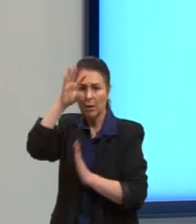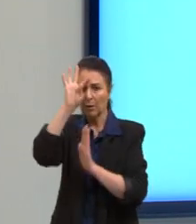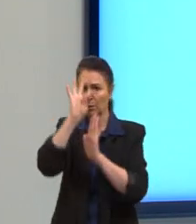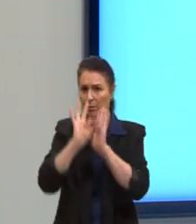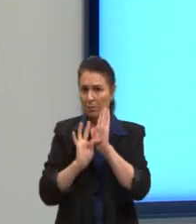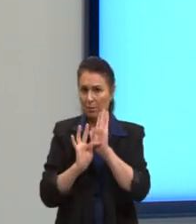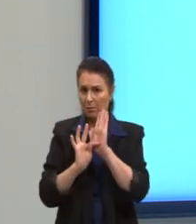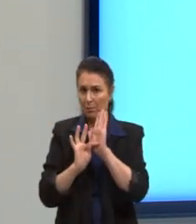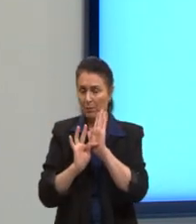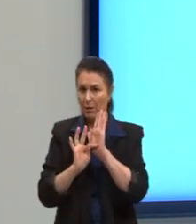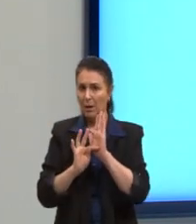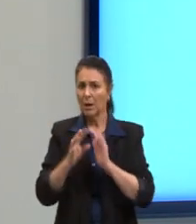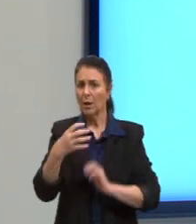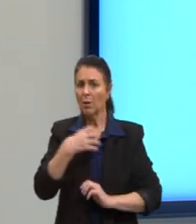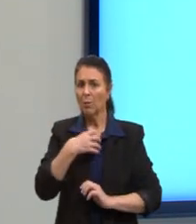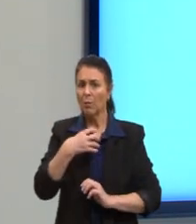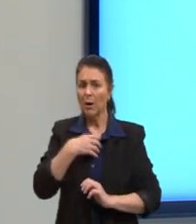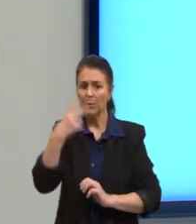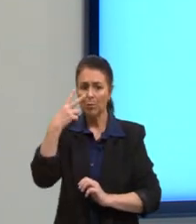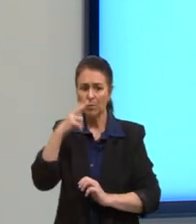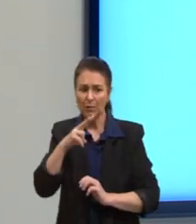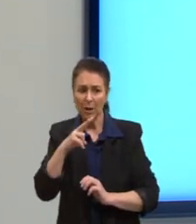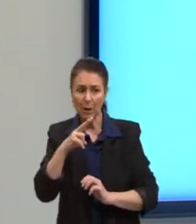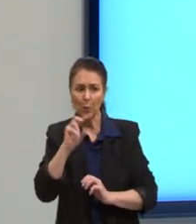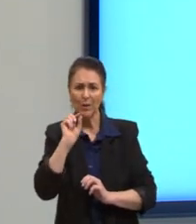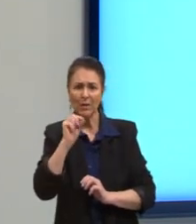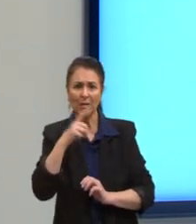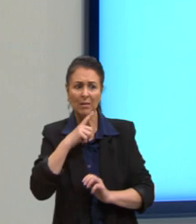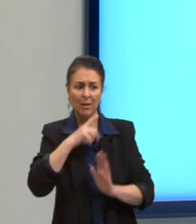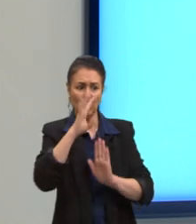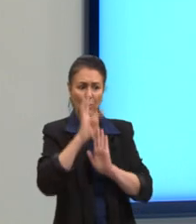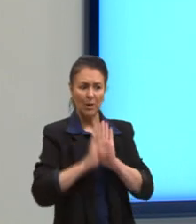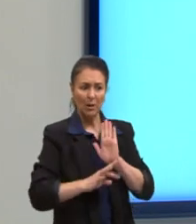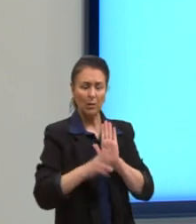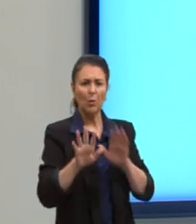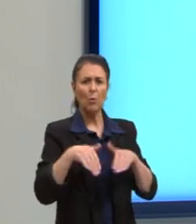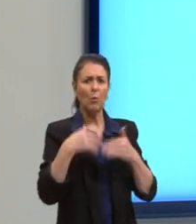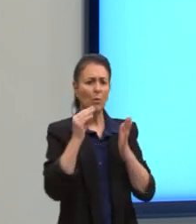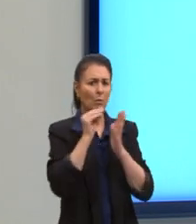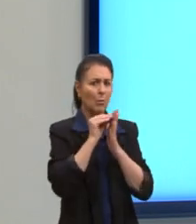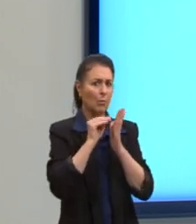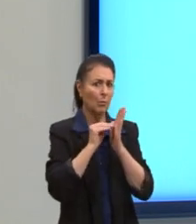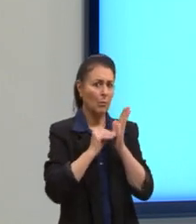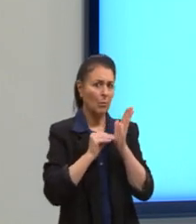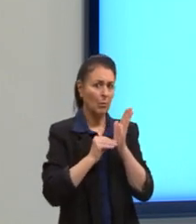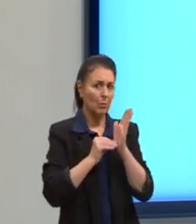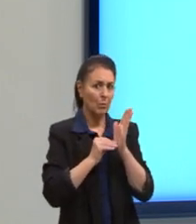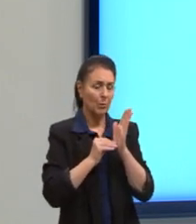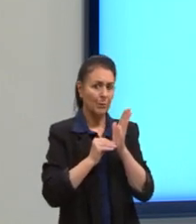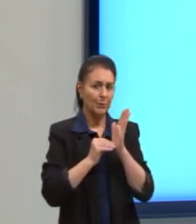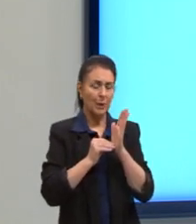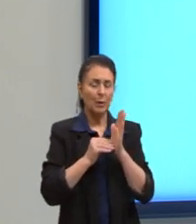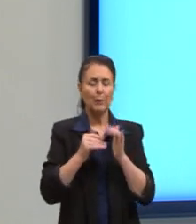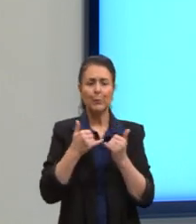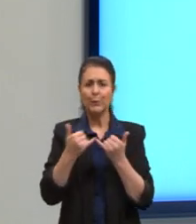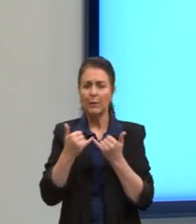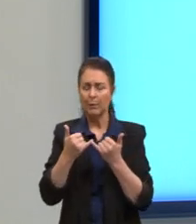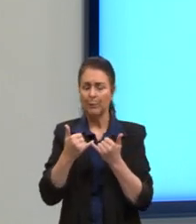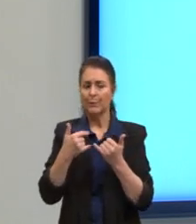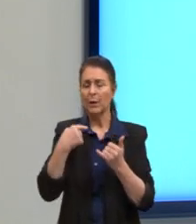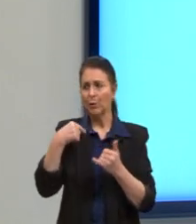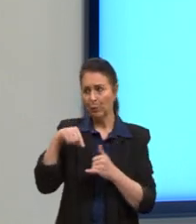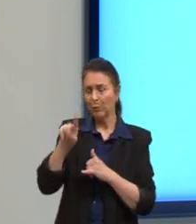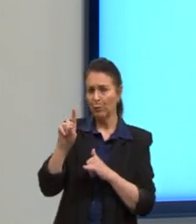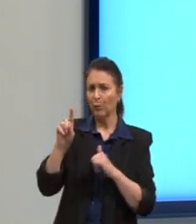vocês ok é o ato de prever o conteúdo do texto bom quando eu entro dentro de um ônibus por exemplo